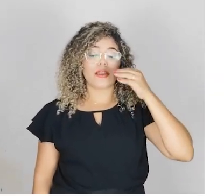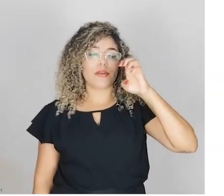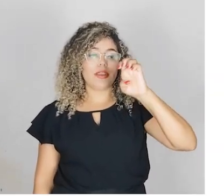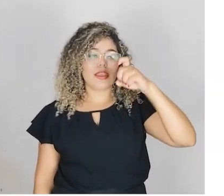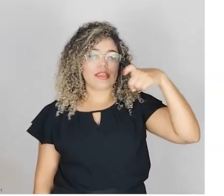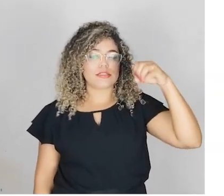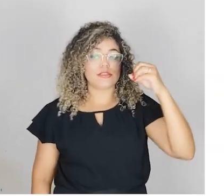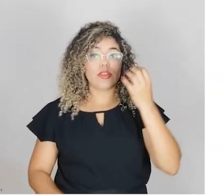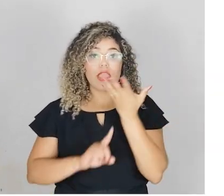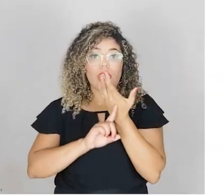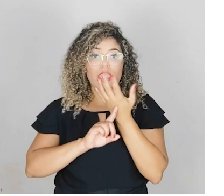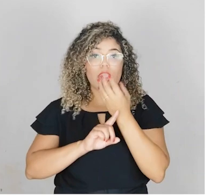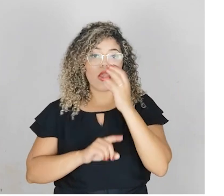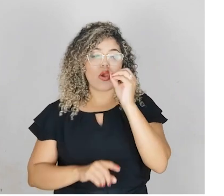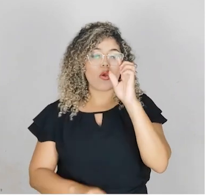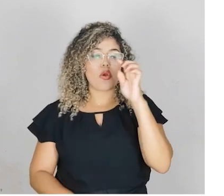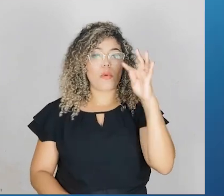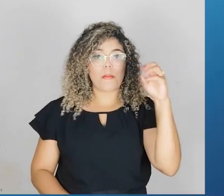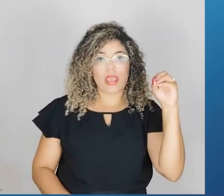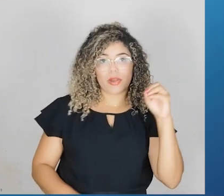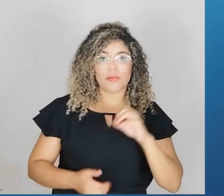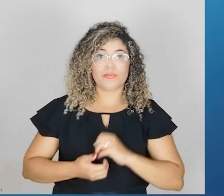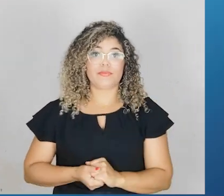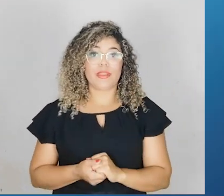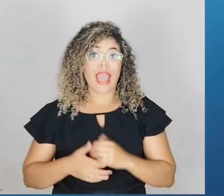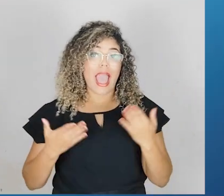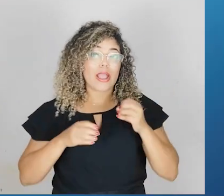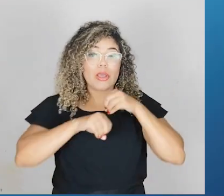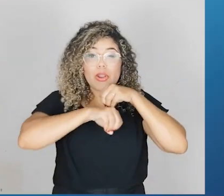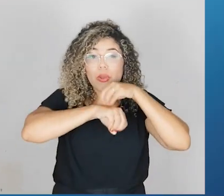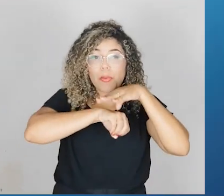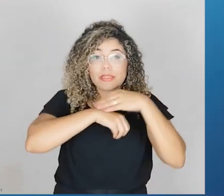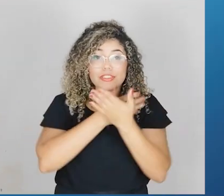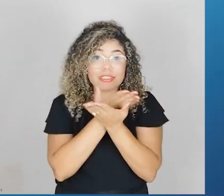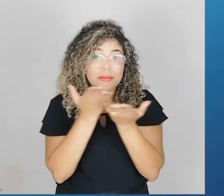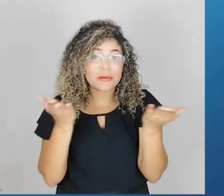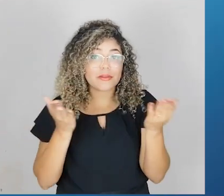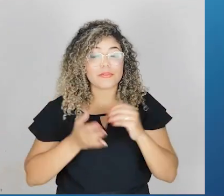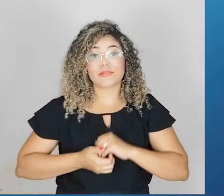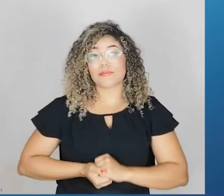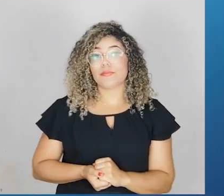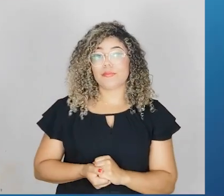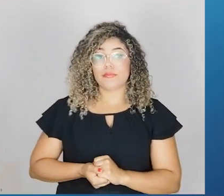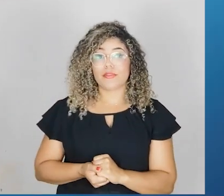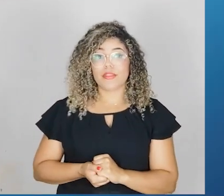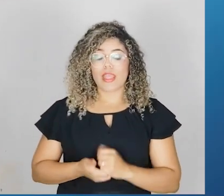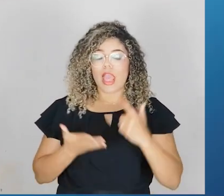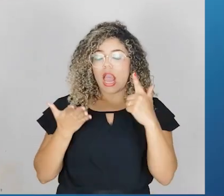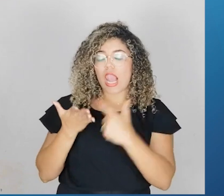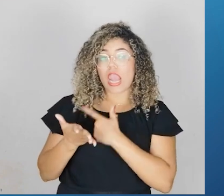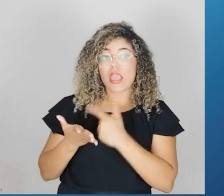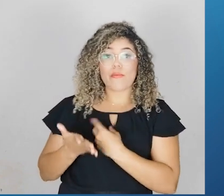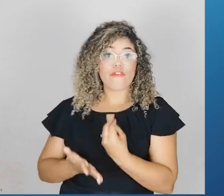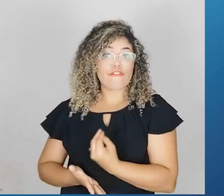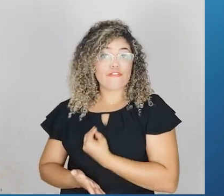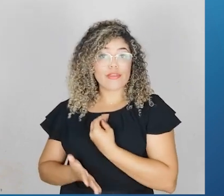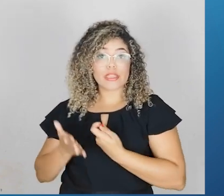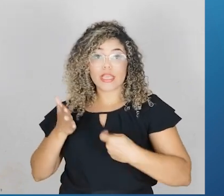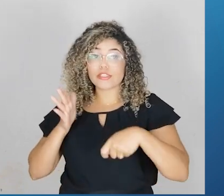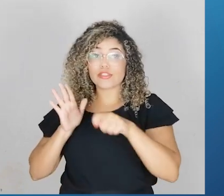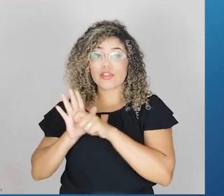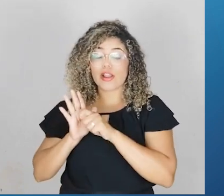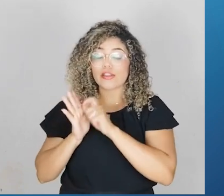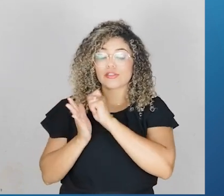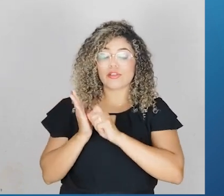e o cogumelo são alucinógenos. Agora eu tenho uma dica para você. Livro Vida de Droga, de Valcir